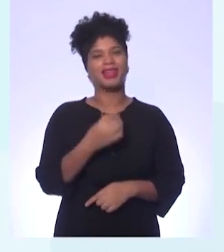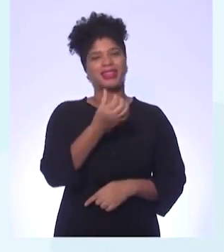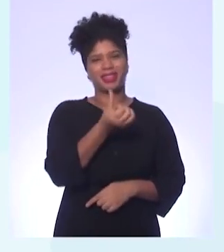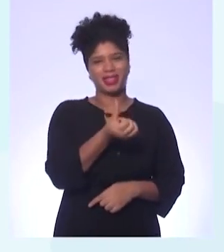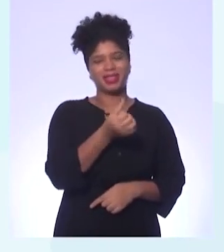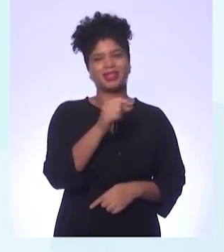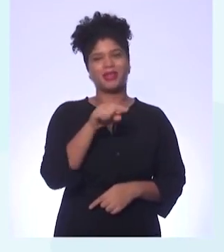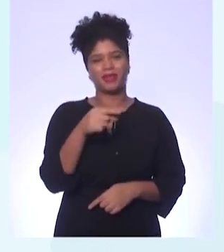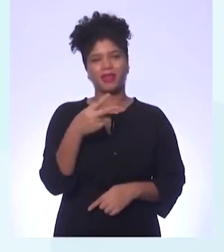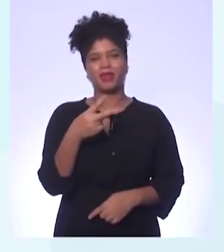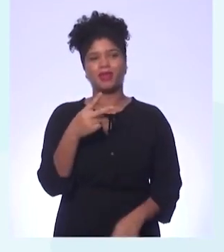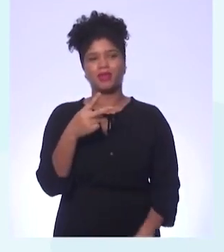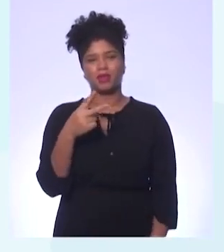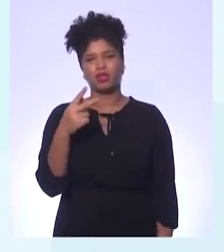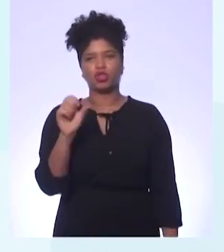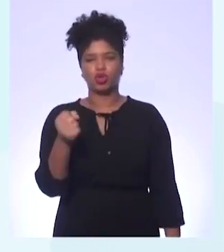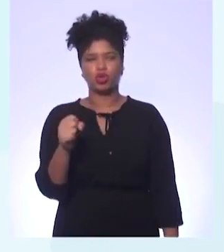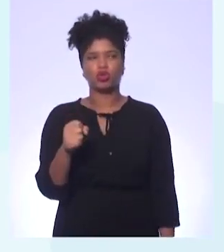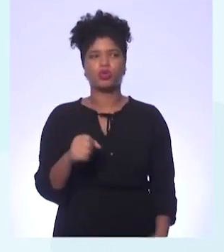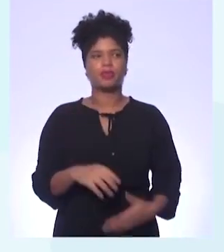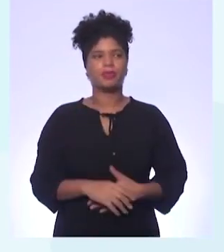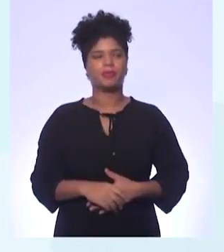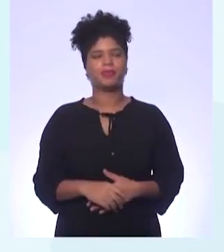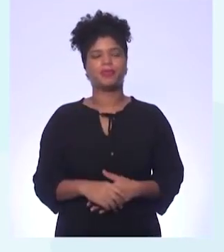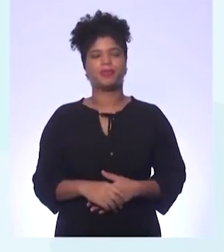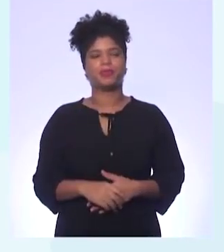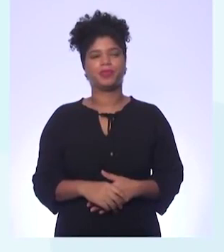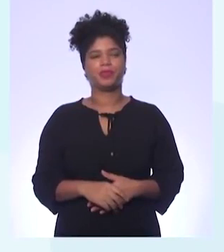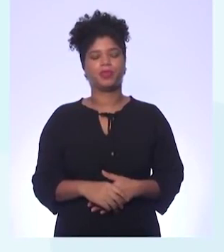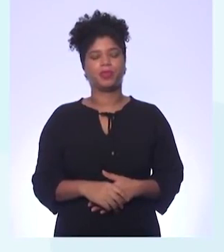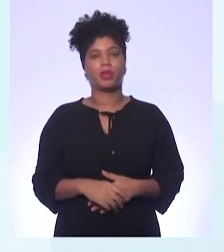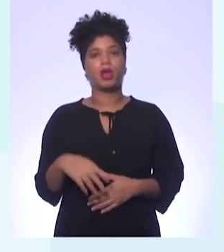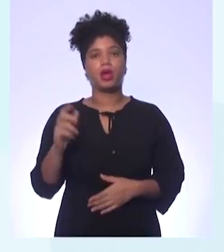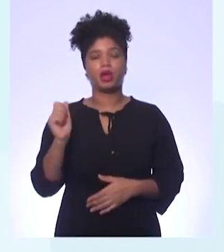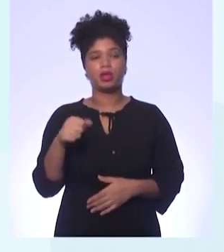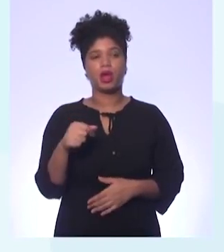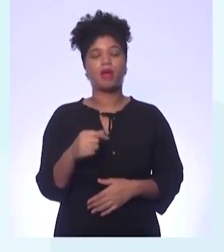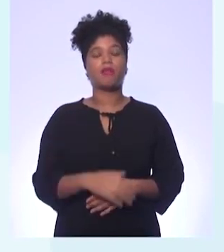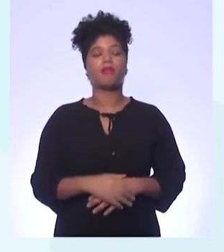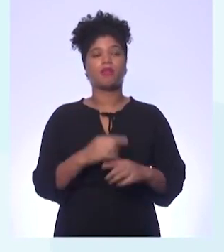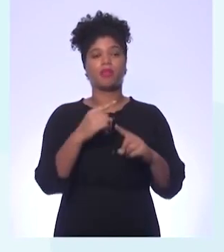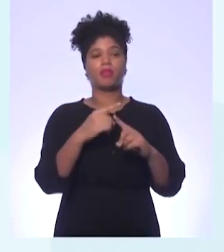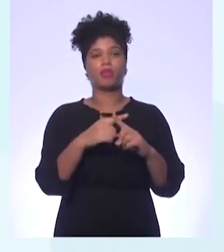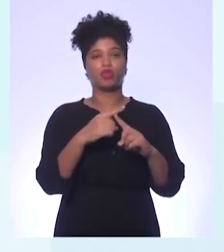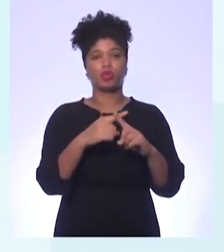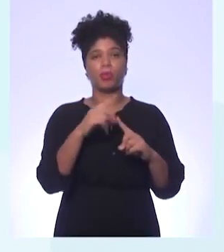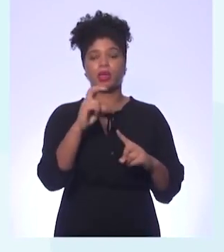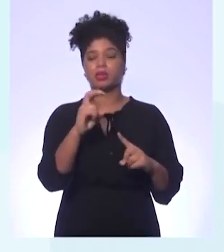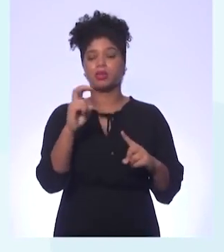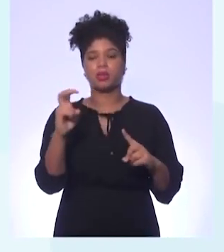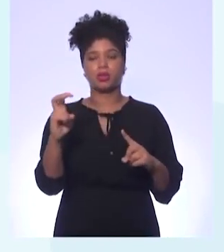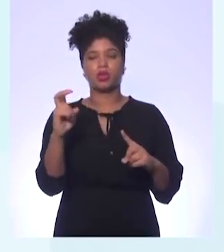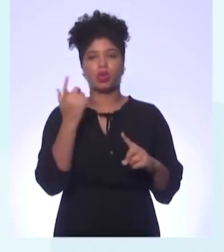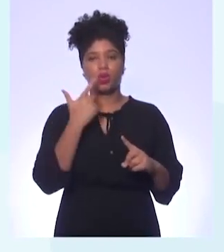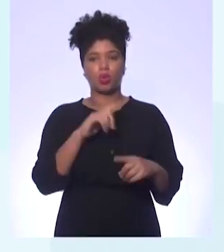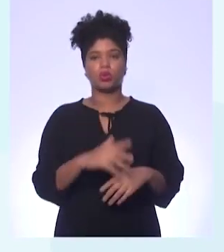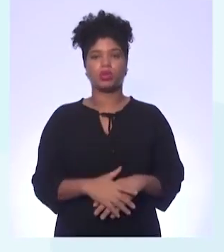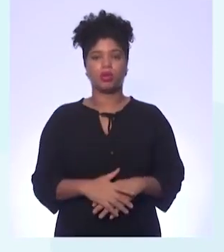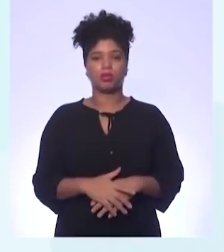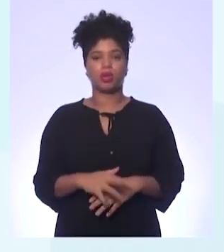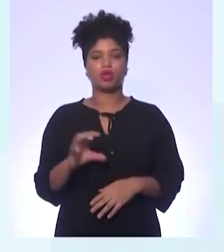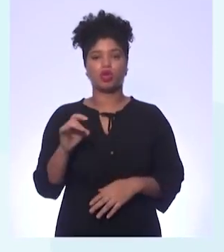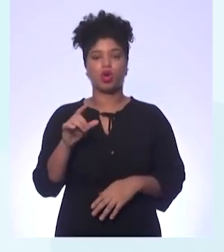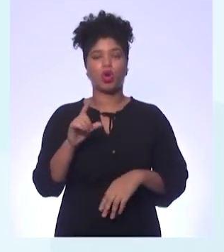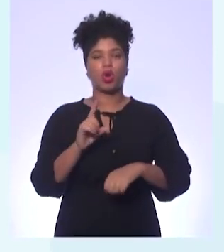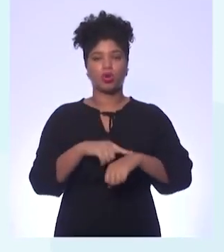6,28. 2 vezes 4 é 8, 2 vezes 1 é 2, 2 vezes 3 é 6, e isso vai multiplicar os 55. Tá, eu vou poupar tempo